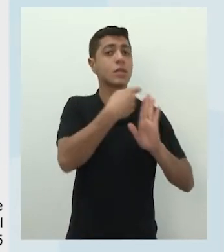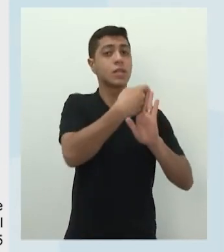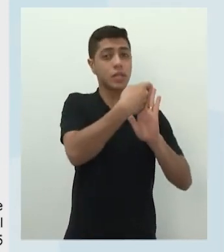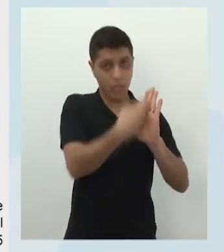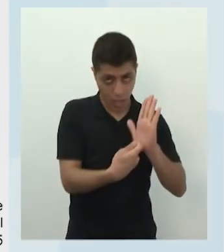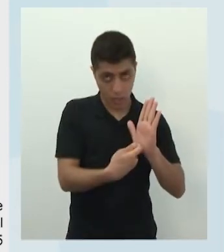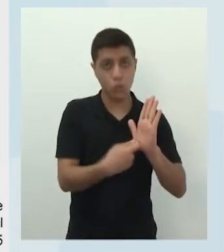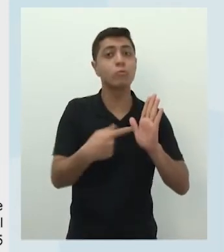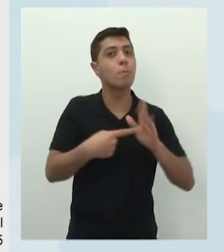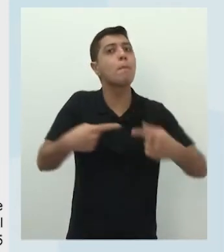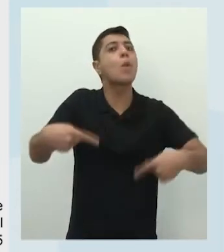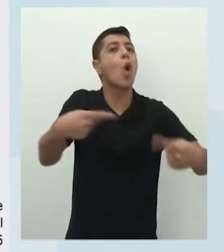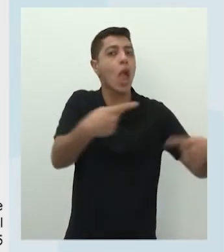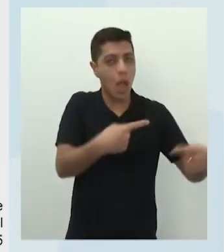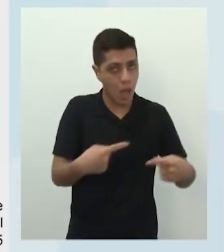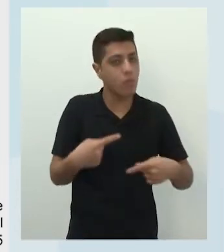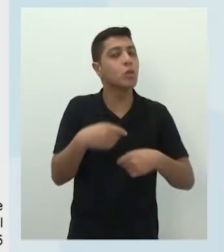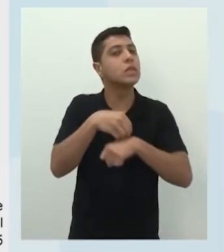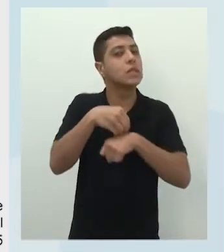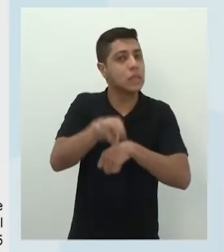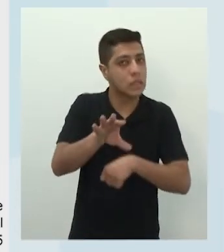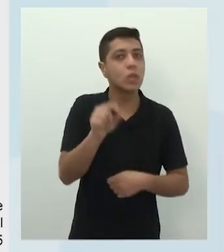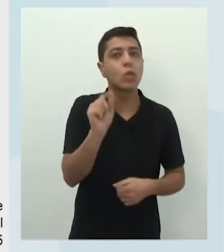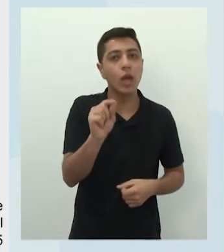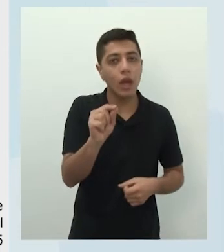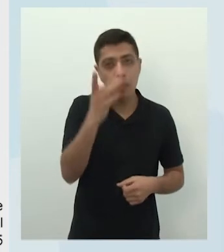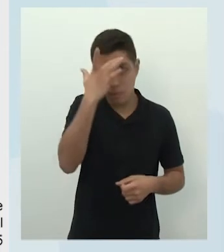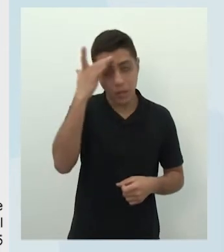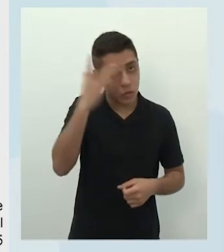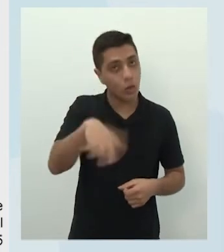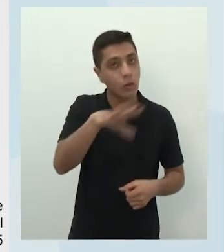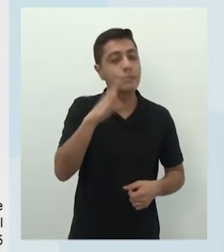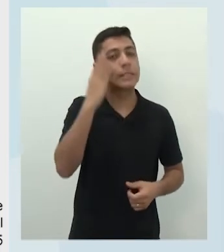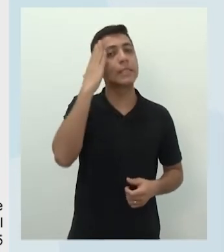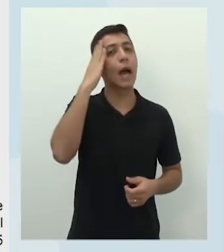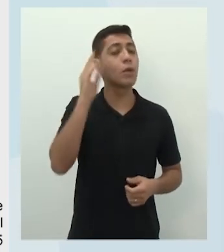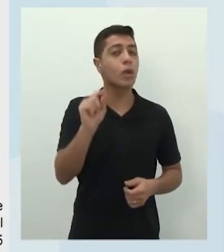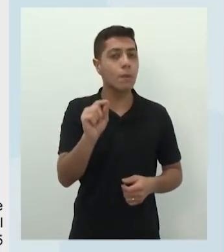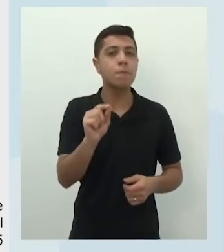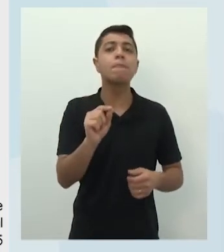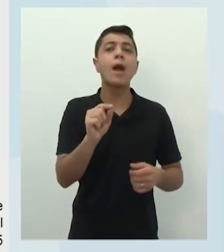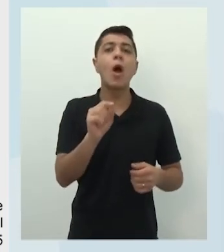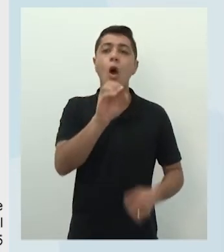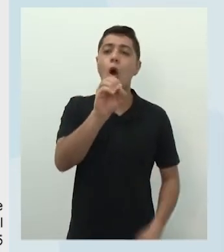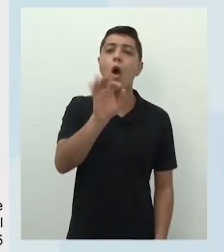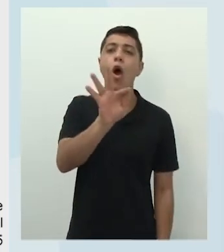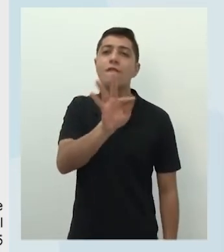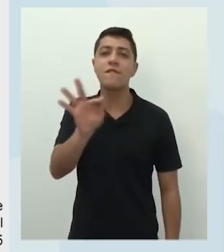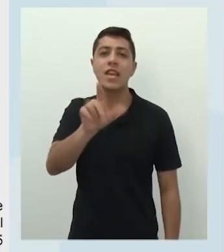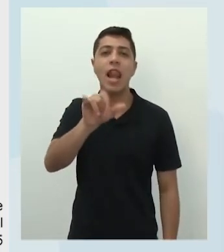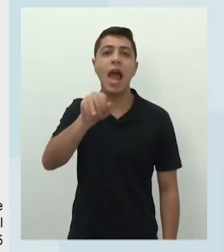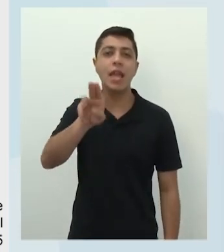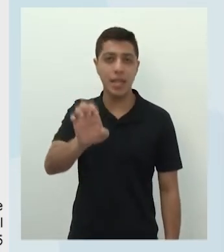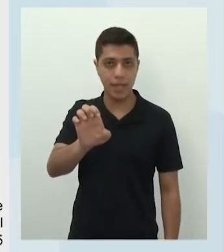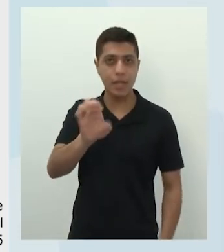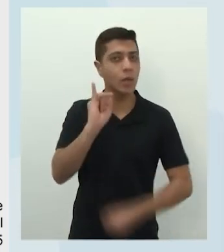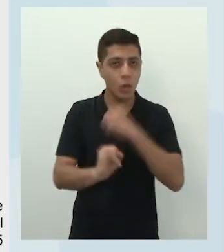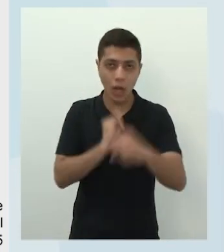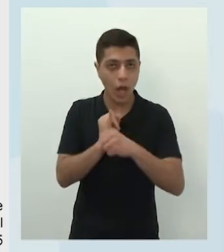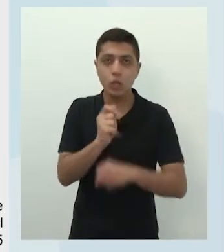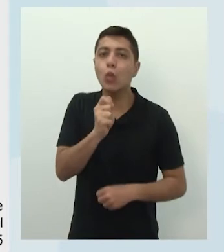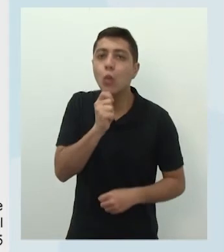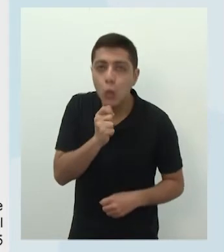na educação, que o ambiente offline é mais perigoso que o ambiente online. Eu vou repetir, porque tem gente que